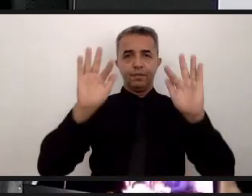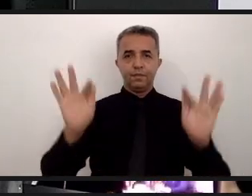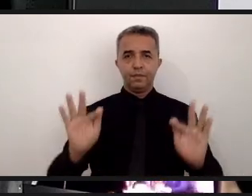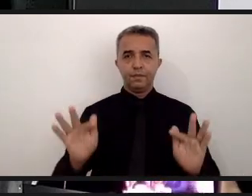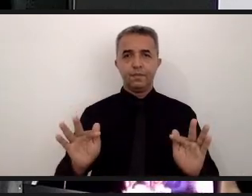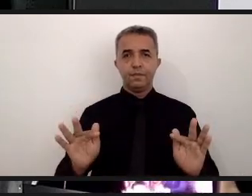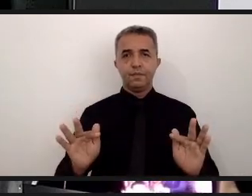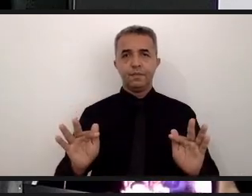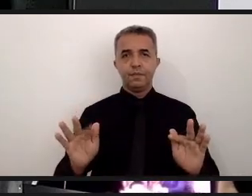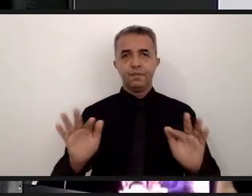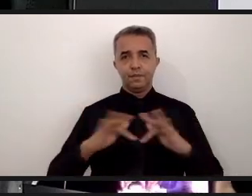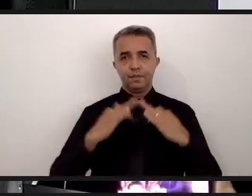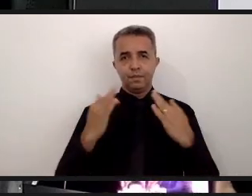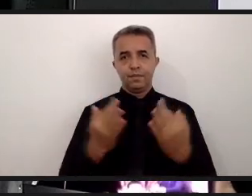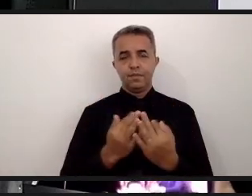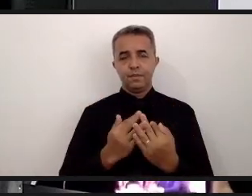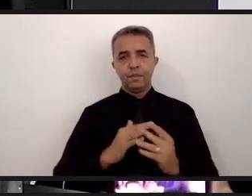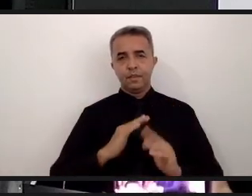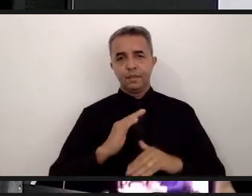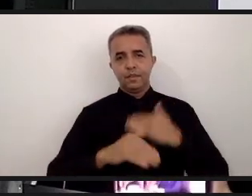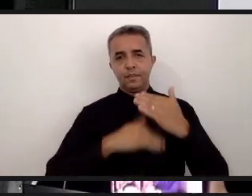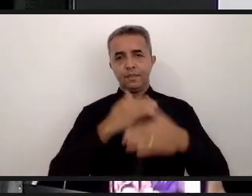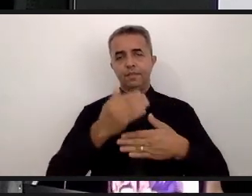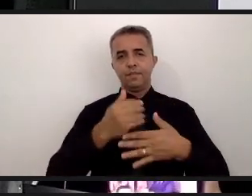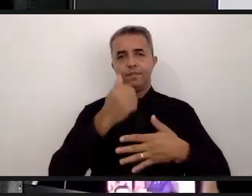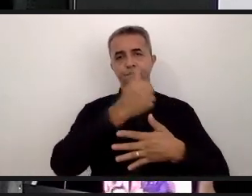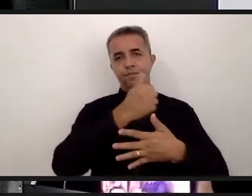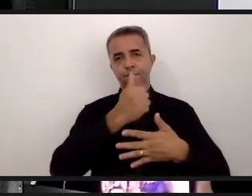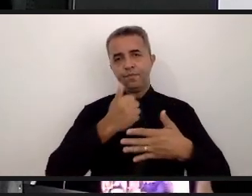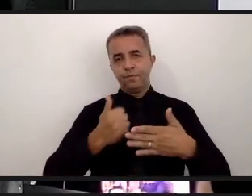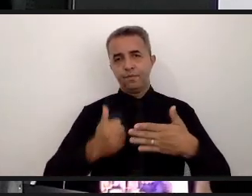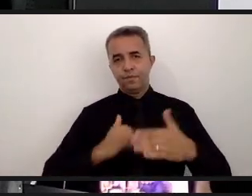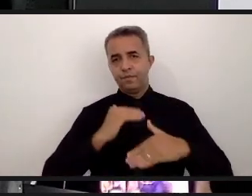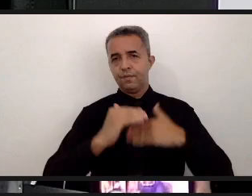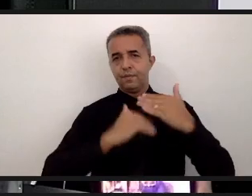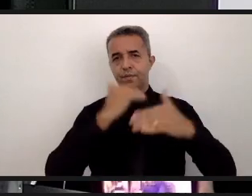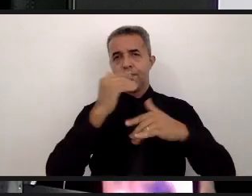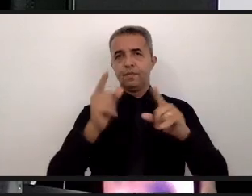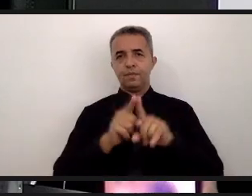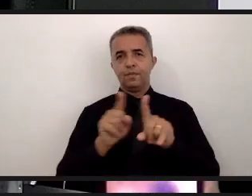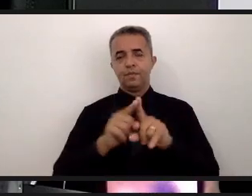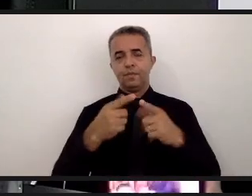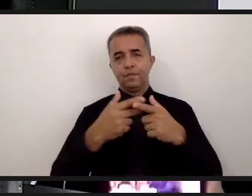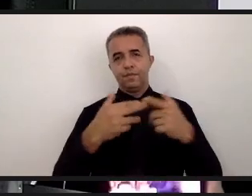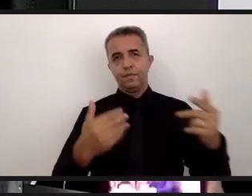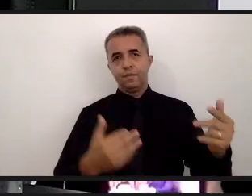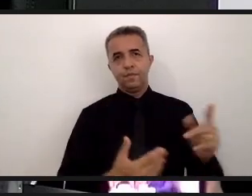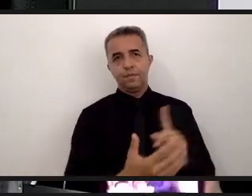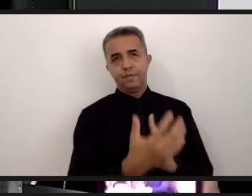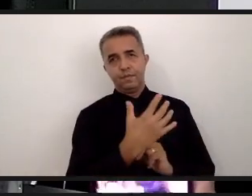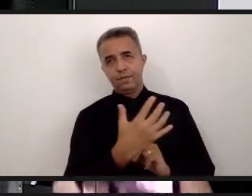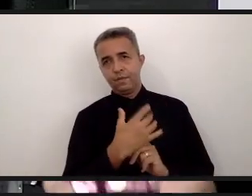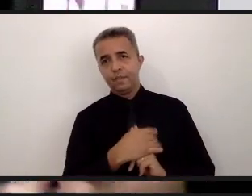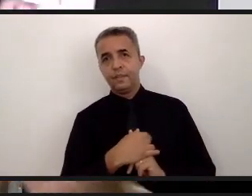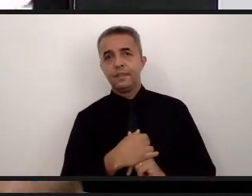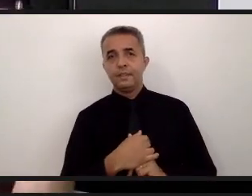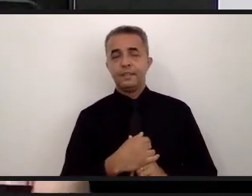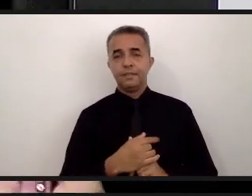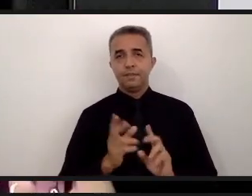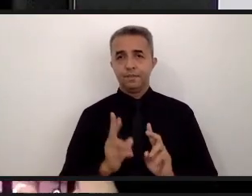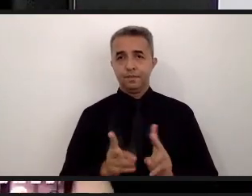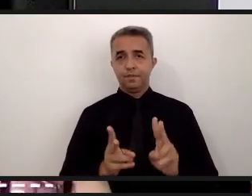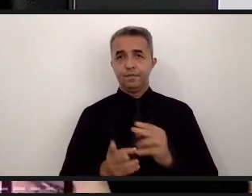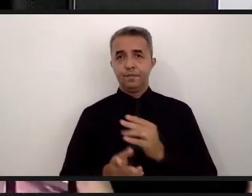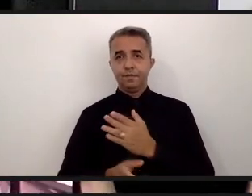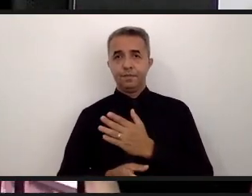crescer nas virtudes, crescer com coisas que às vezes nos afetam, mas superar todas as adversidades, sempre lutando e